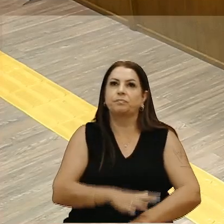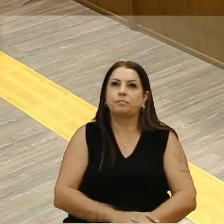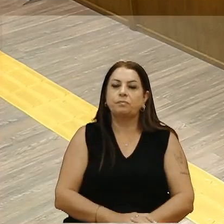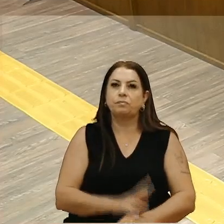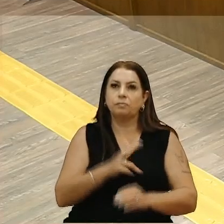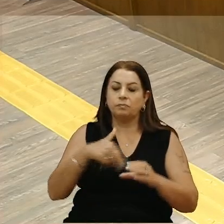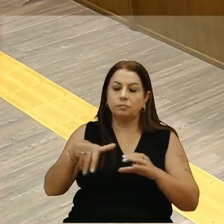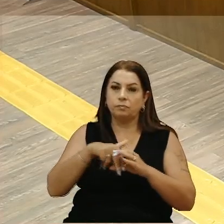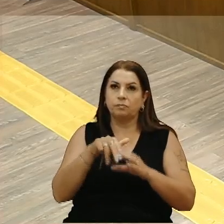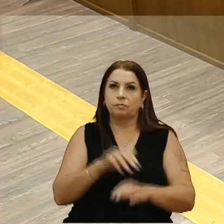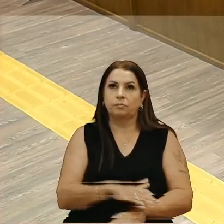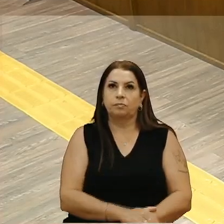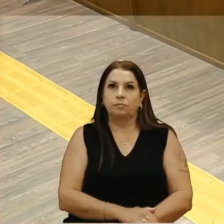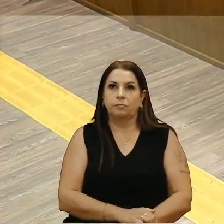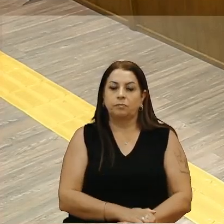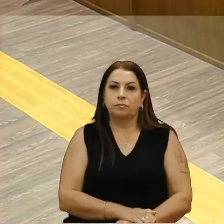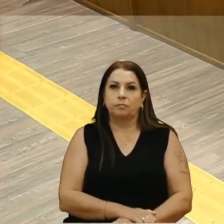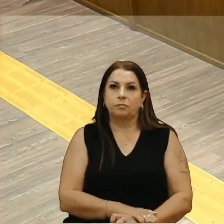Peço a palavra.